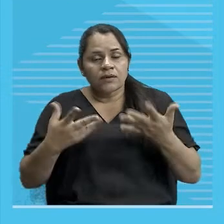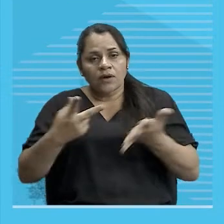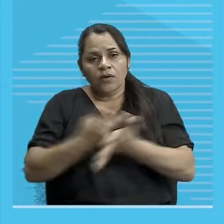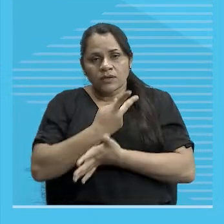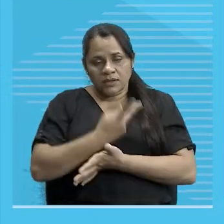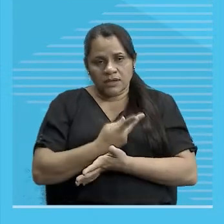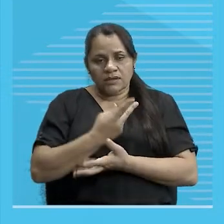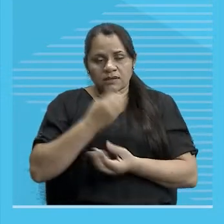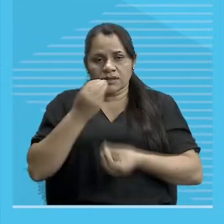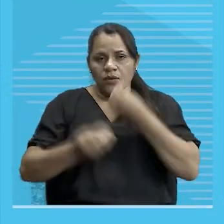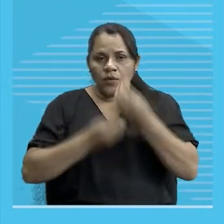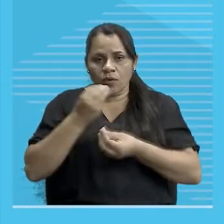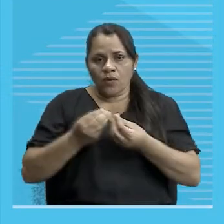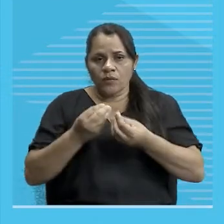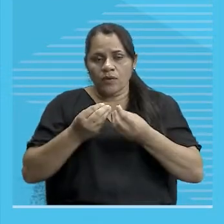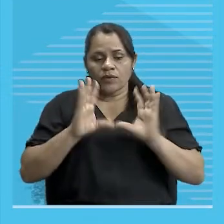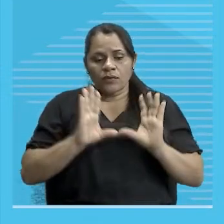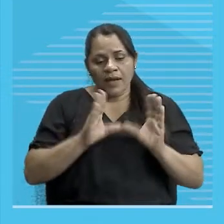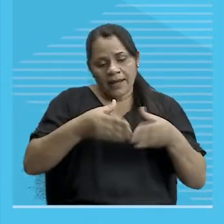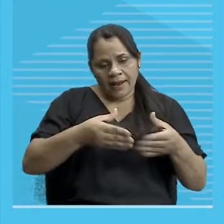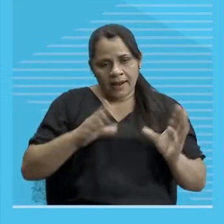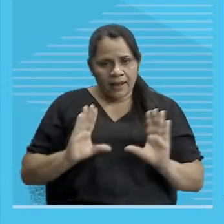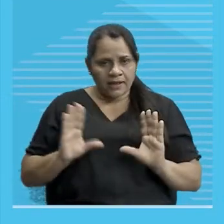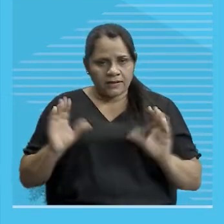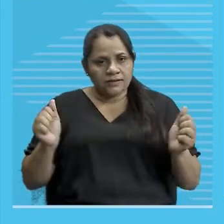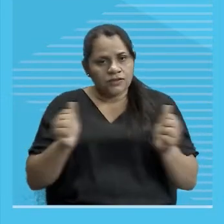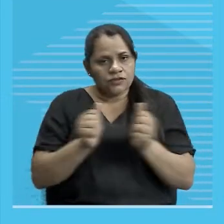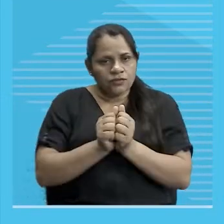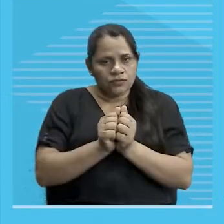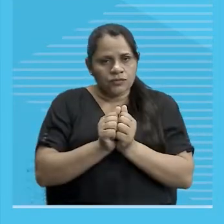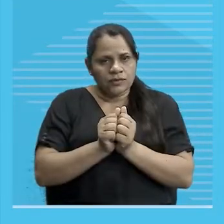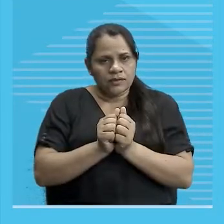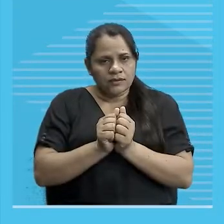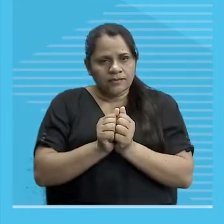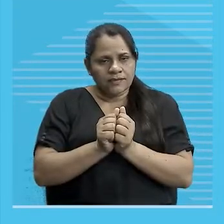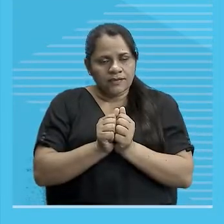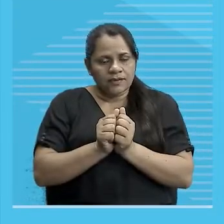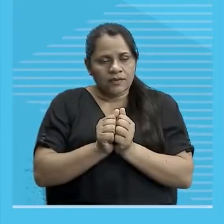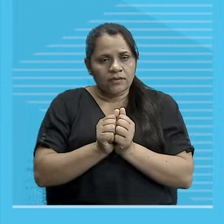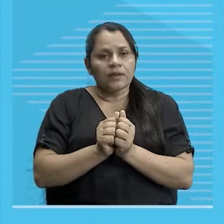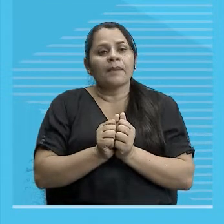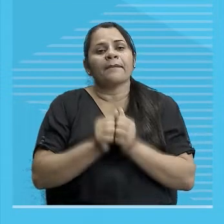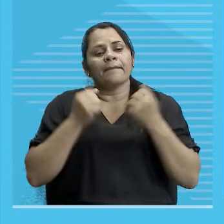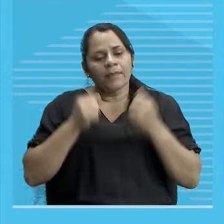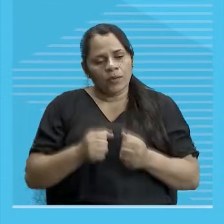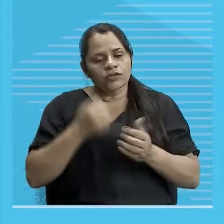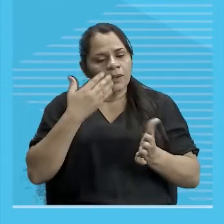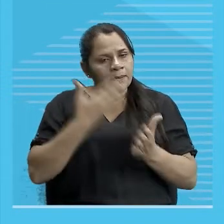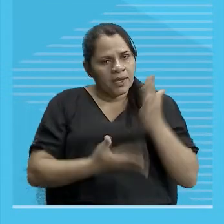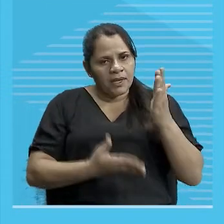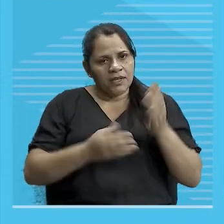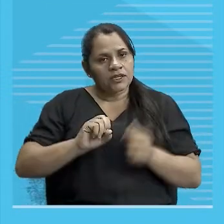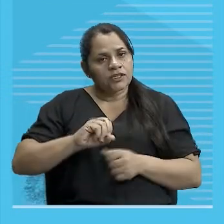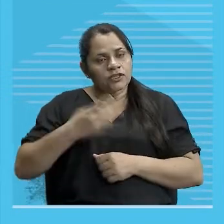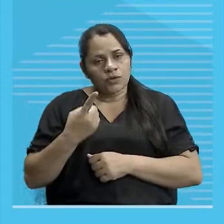aglutinação, quando uma classe se junta a outra e pode haver perdas ou não. Hoje, modernamente, no português contemporâneo, a gente